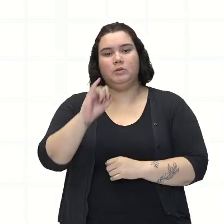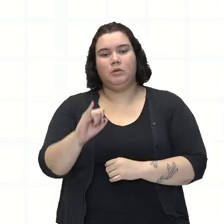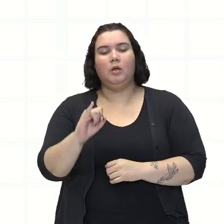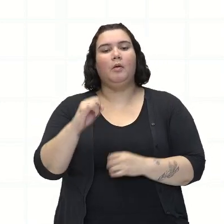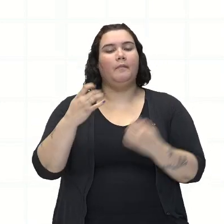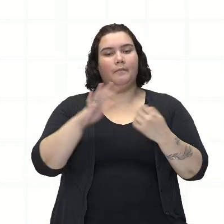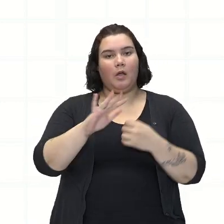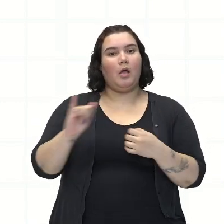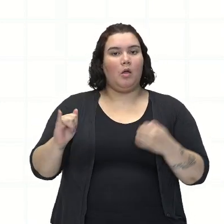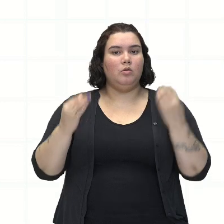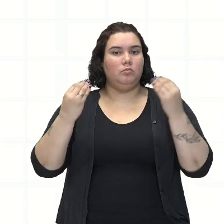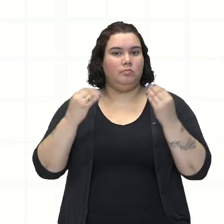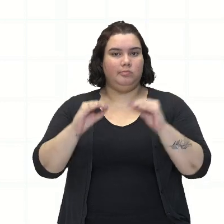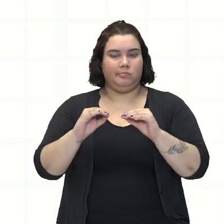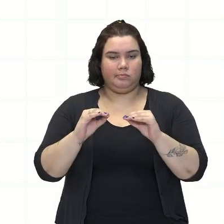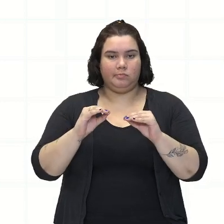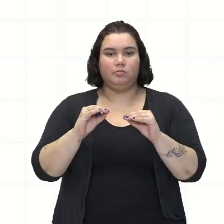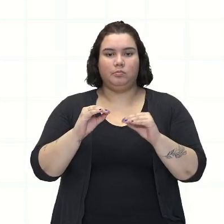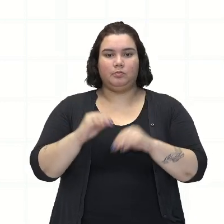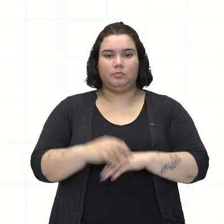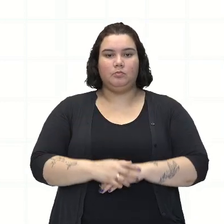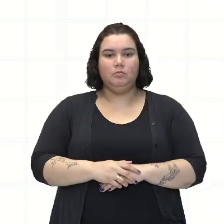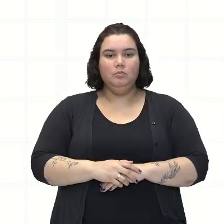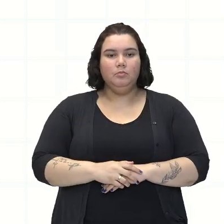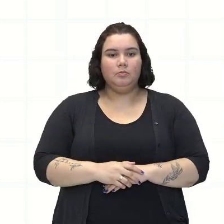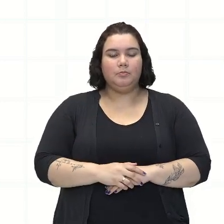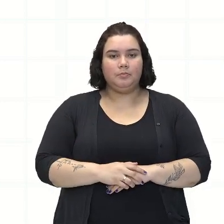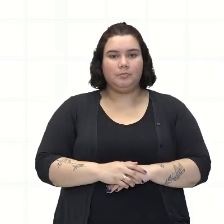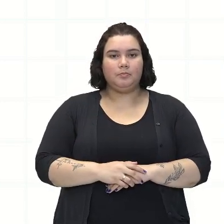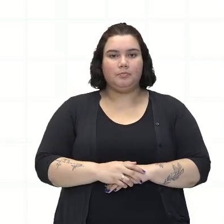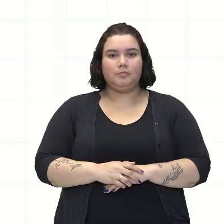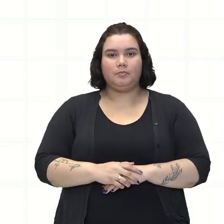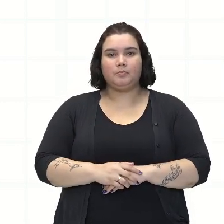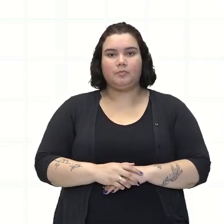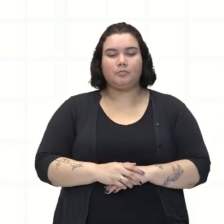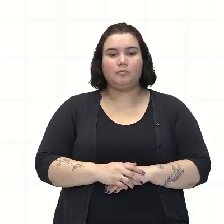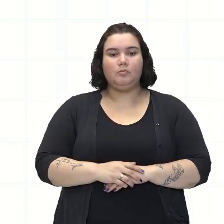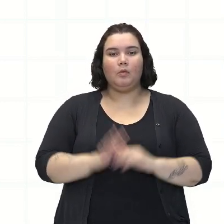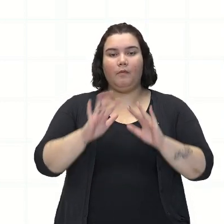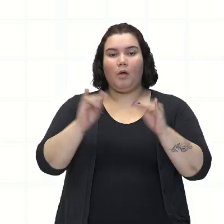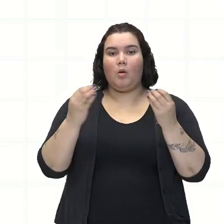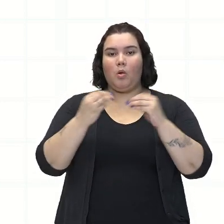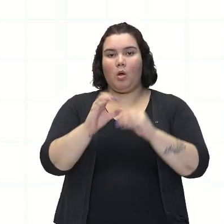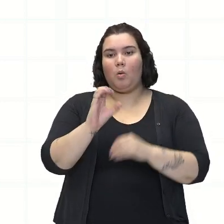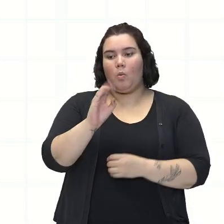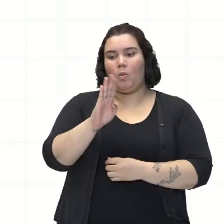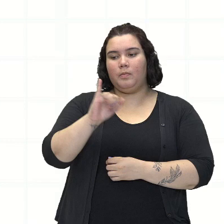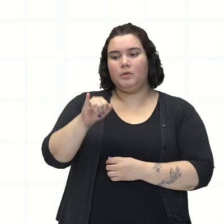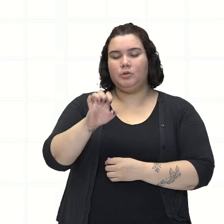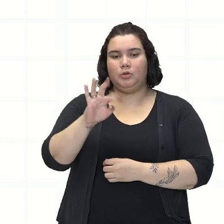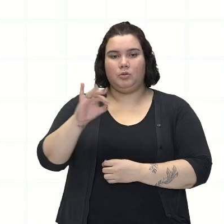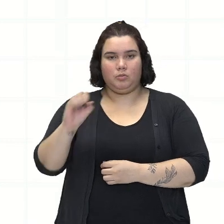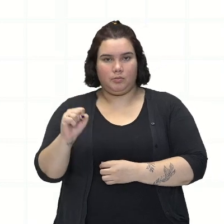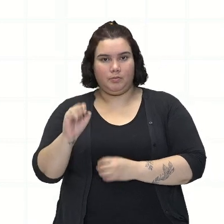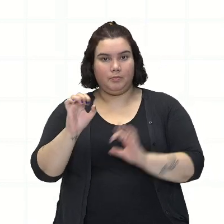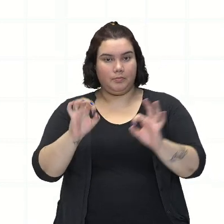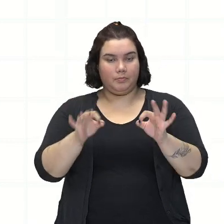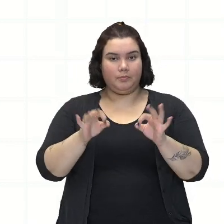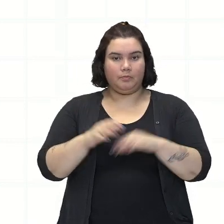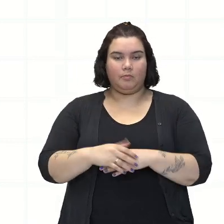vai falar sobre eles. Dando continuidade, nós vamos aí